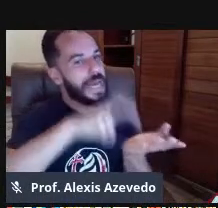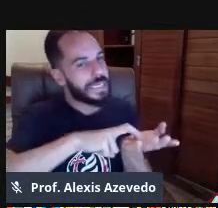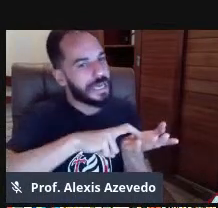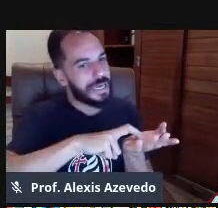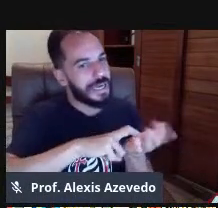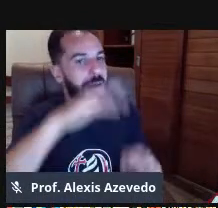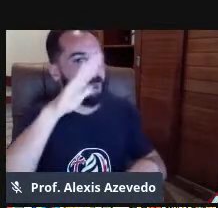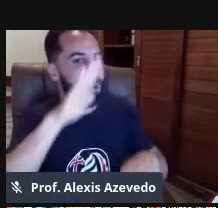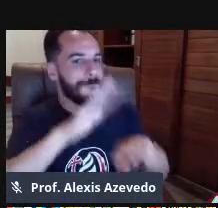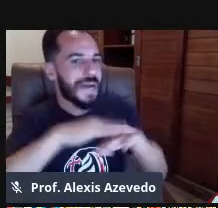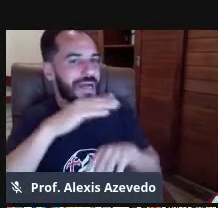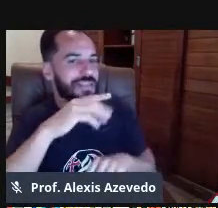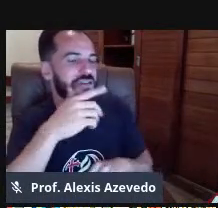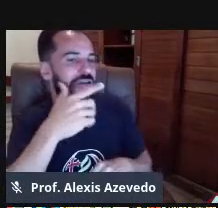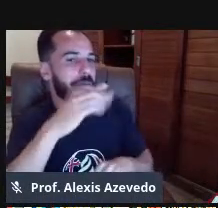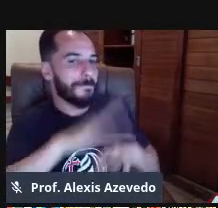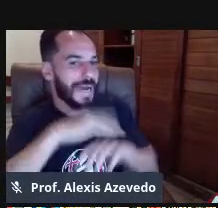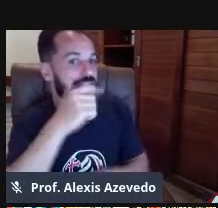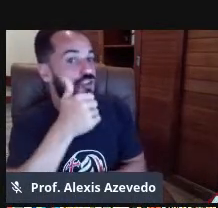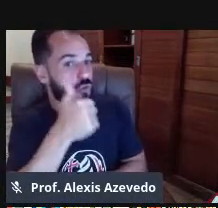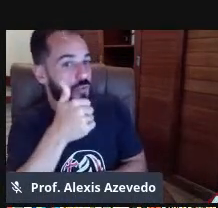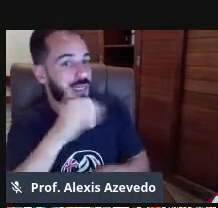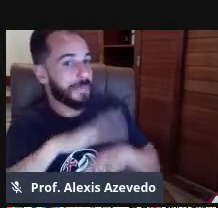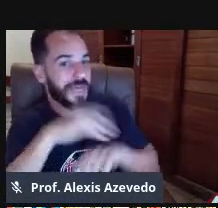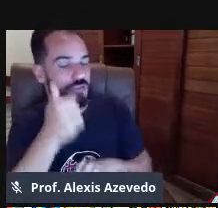a cada semestre, né.